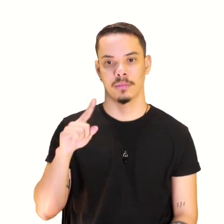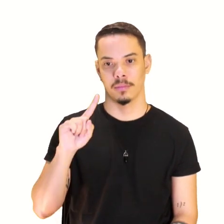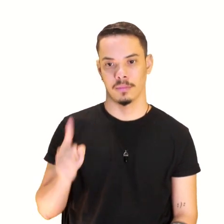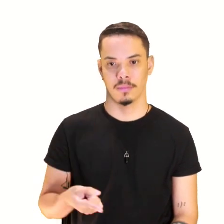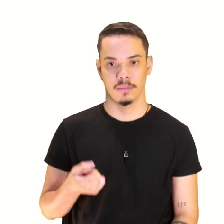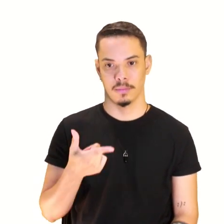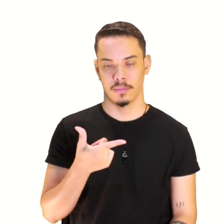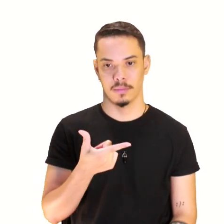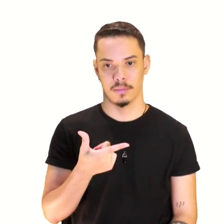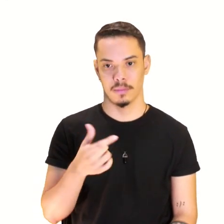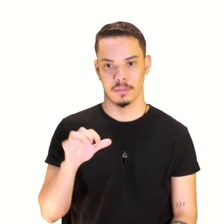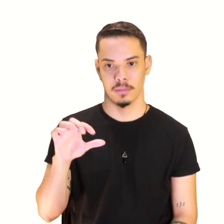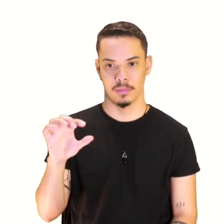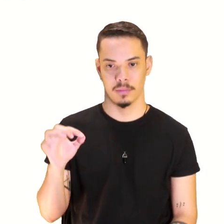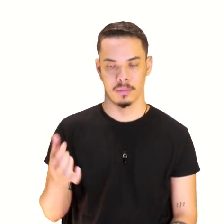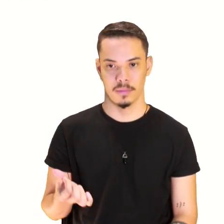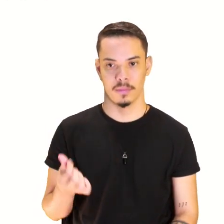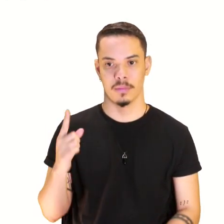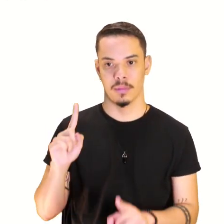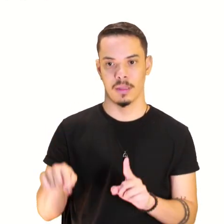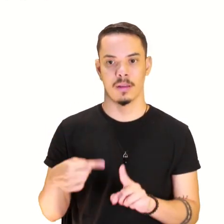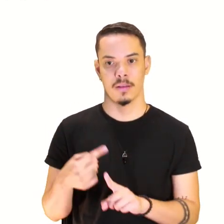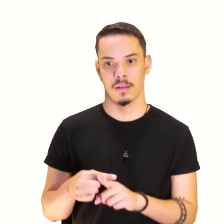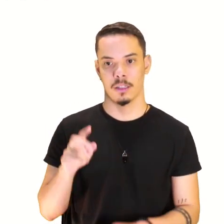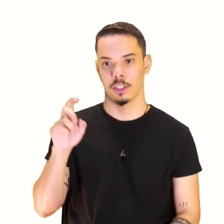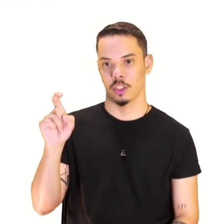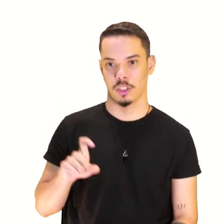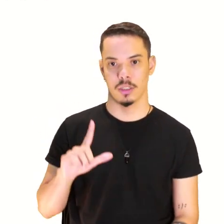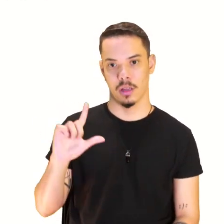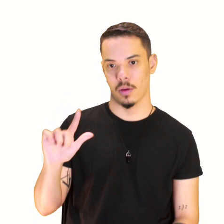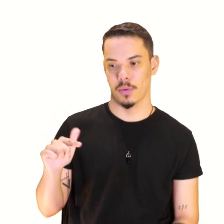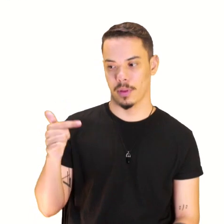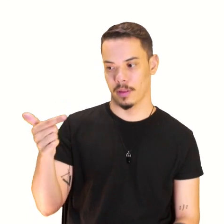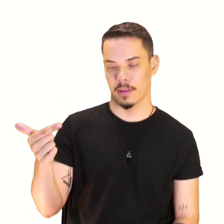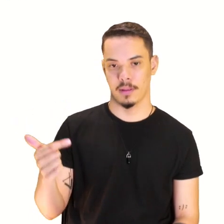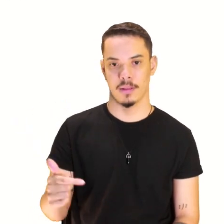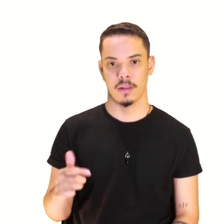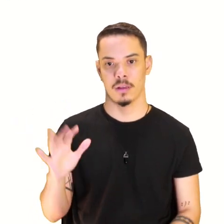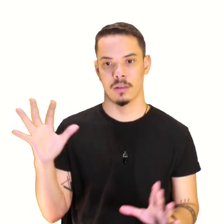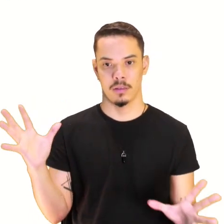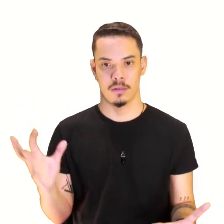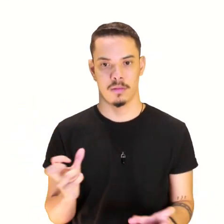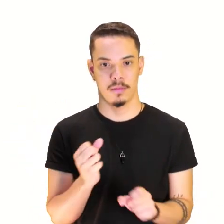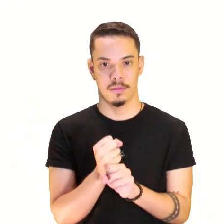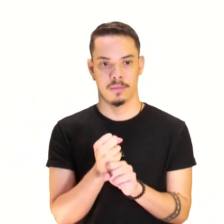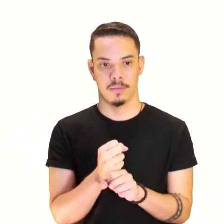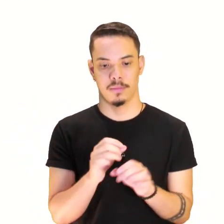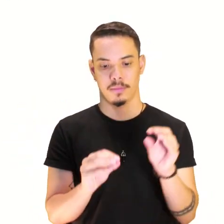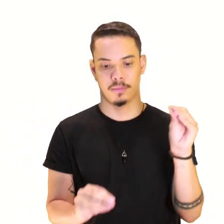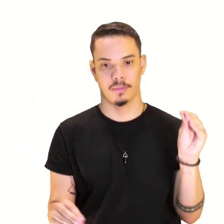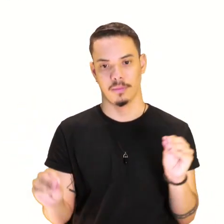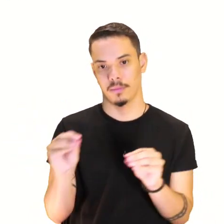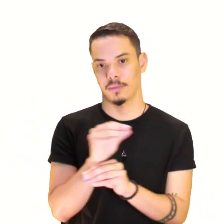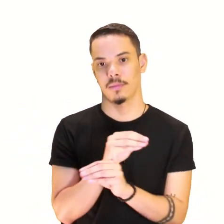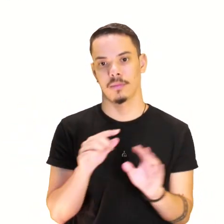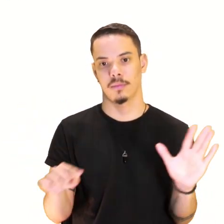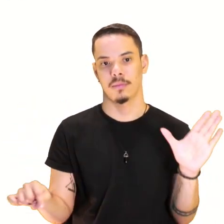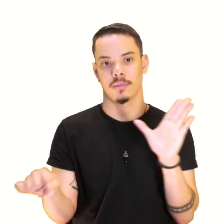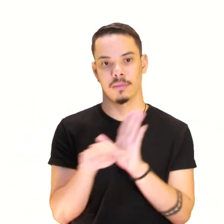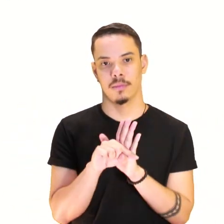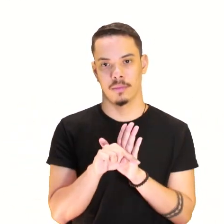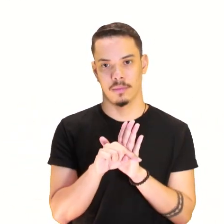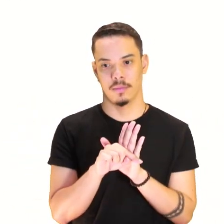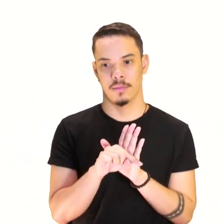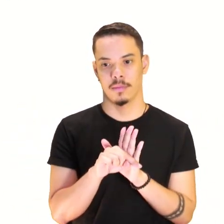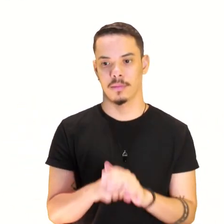1296. E x ao quadrado vai ficar x ao quadrado. Tá somando, vai passar para o outro membro